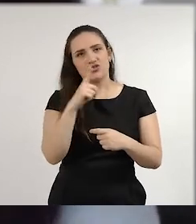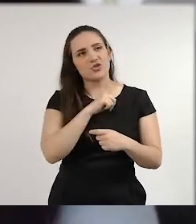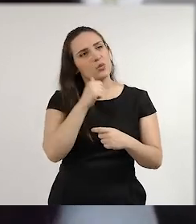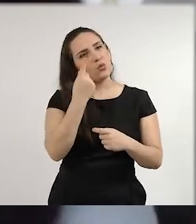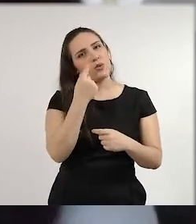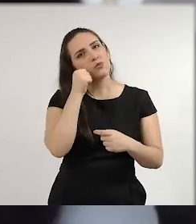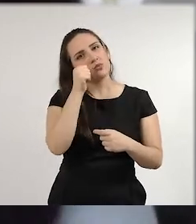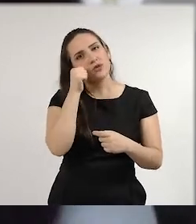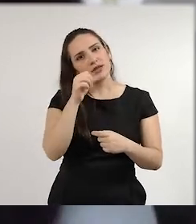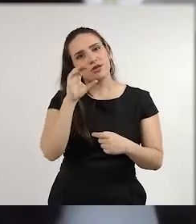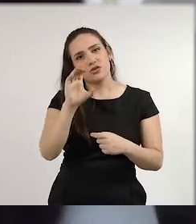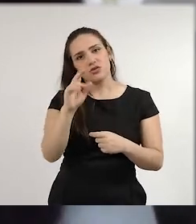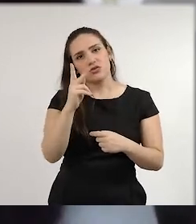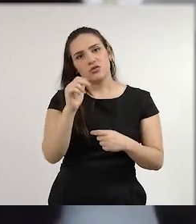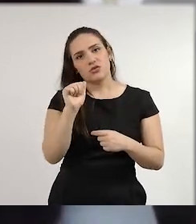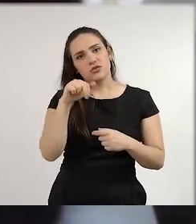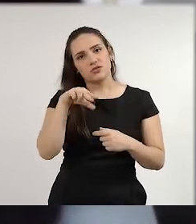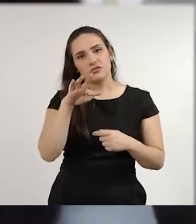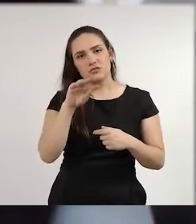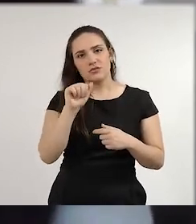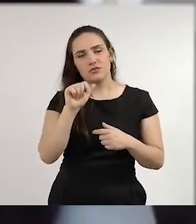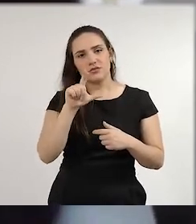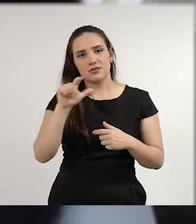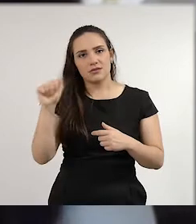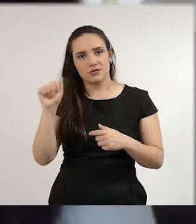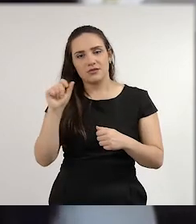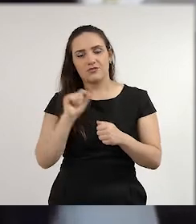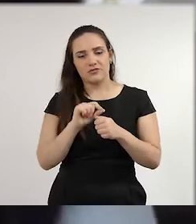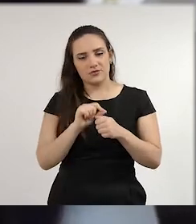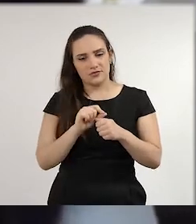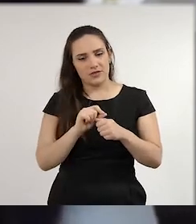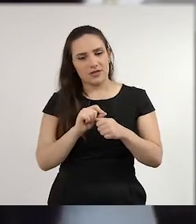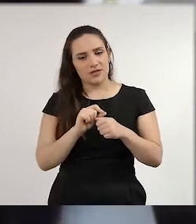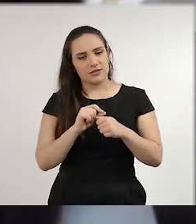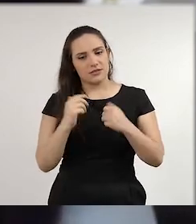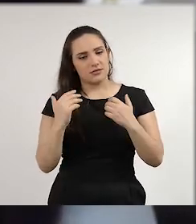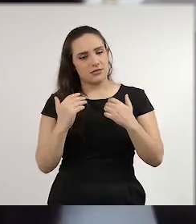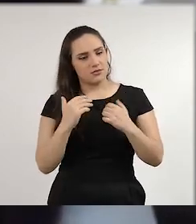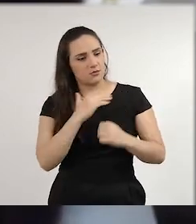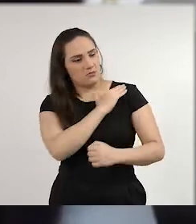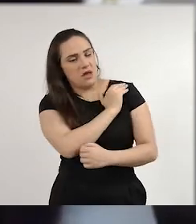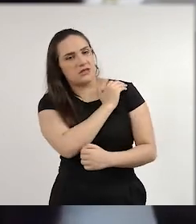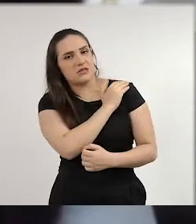dela. E ela fala, para criar uma criança, é preciso uma aldeia.